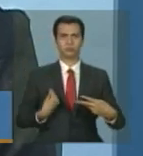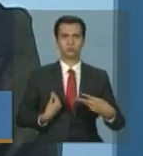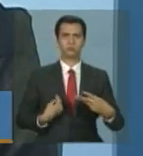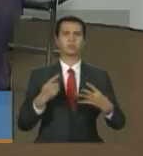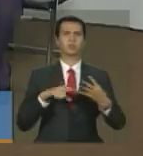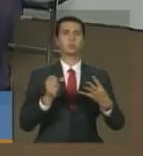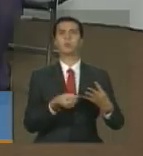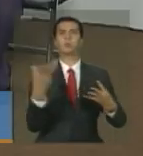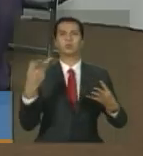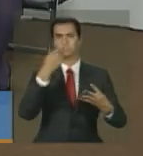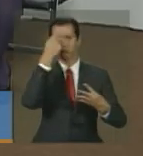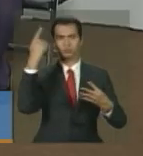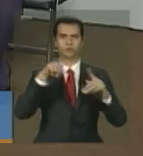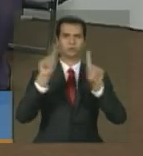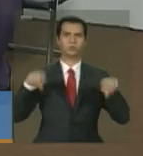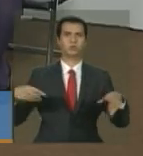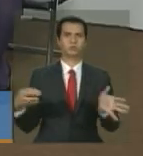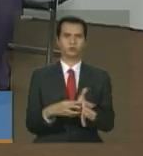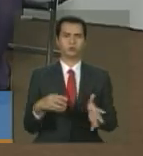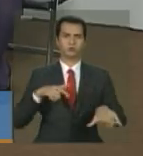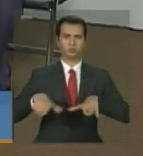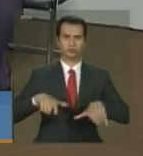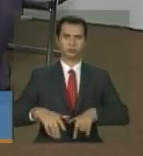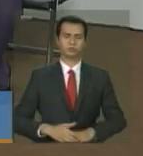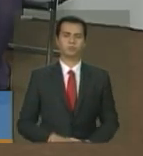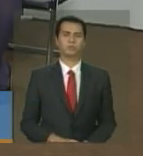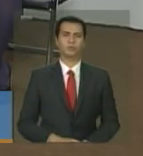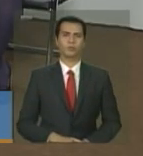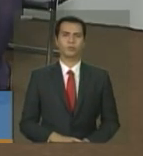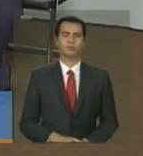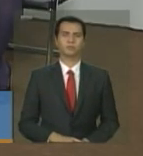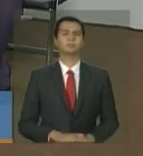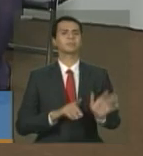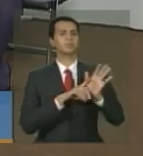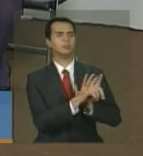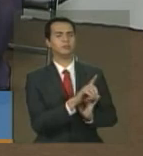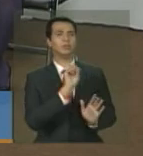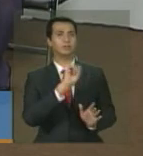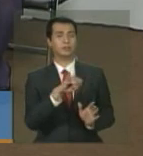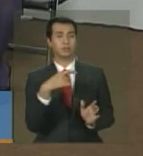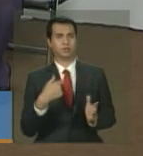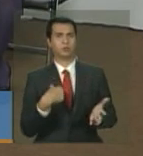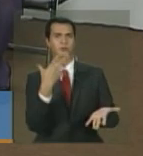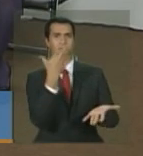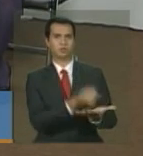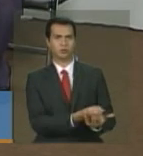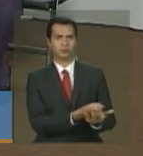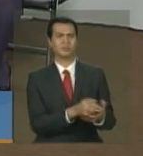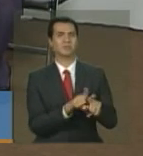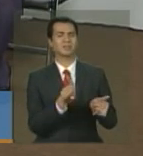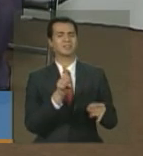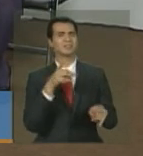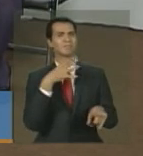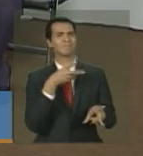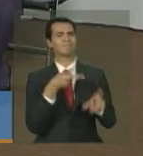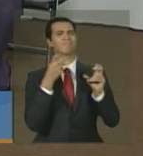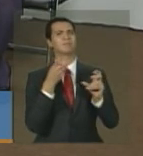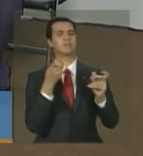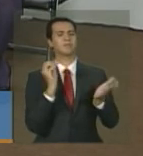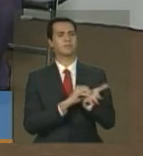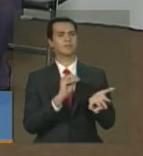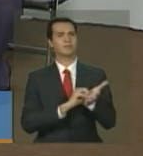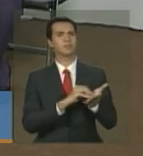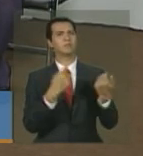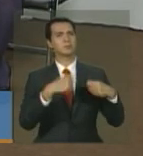carai se eu preenchi esses questionários salvei esse questionário mas depois eu percebo que é necessário fazer alguma correção alguma